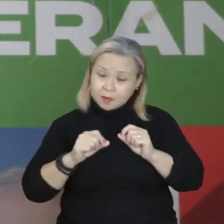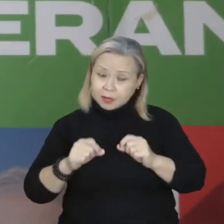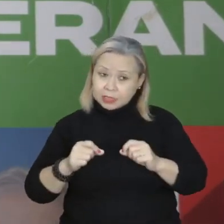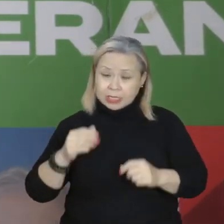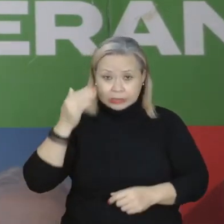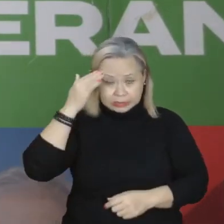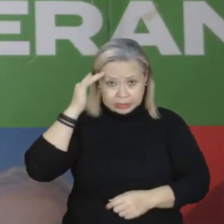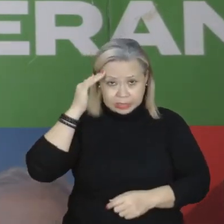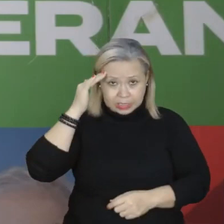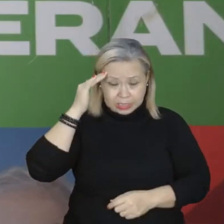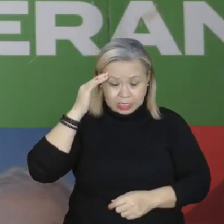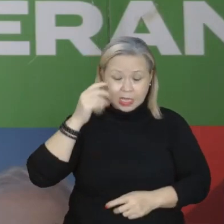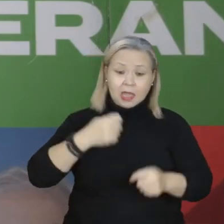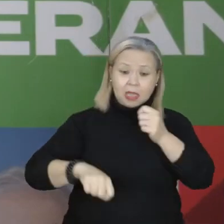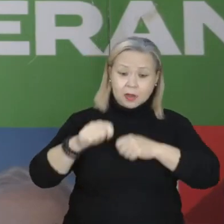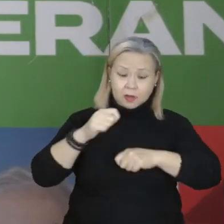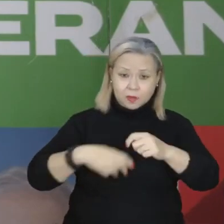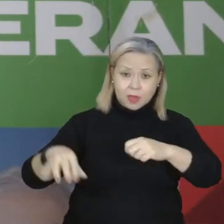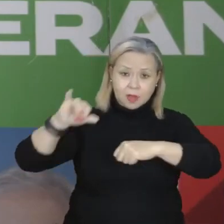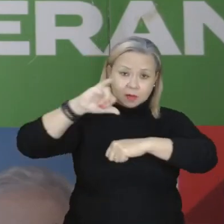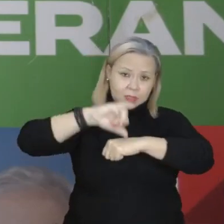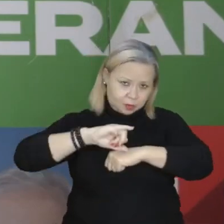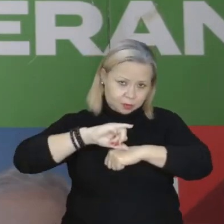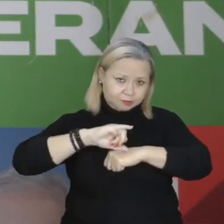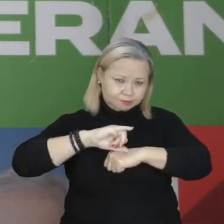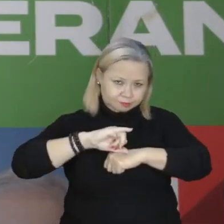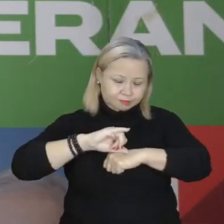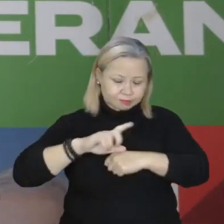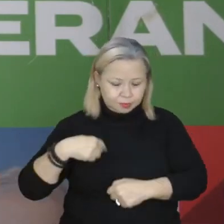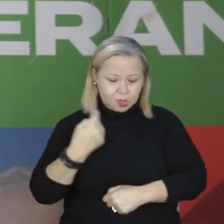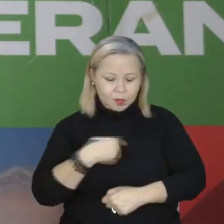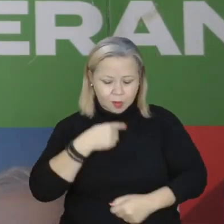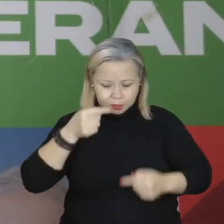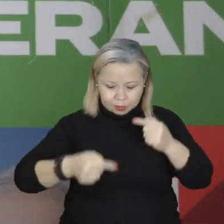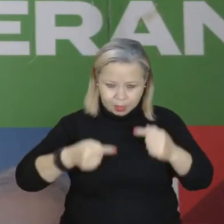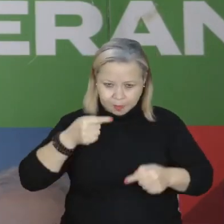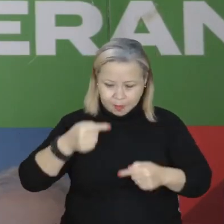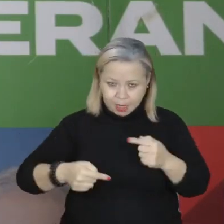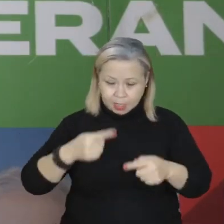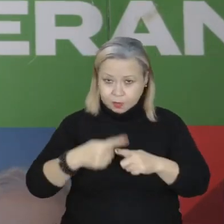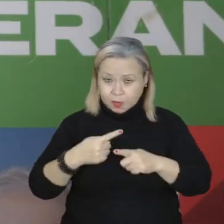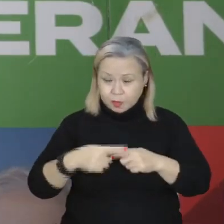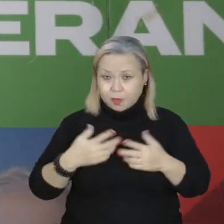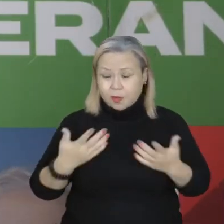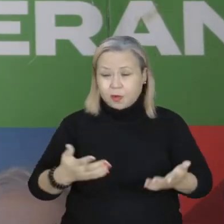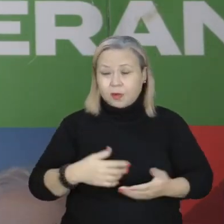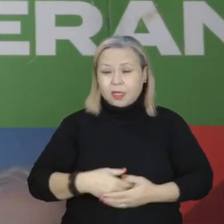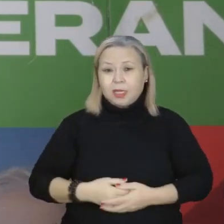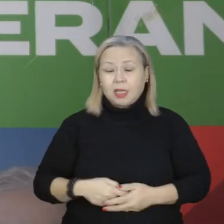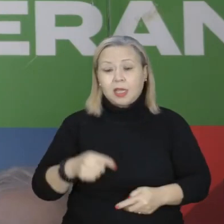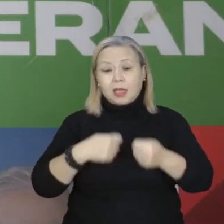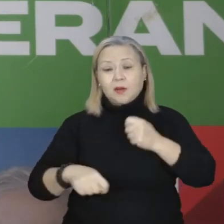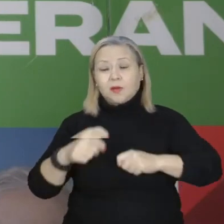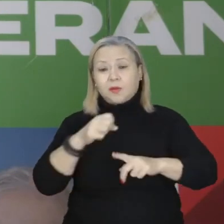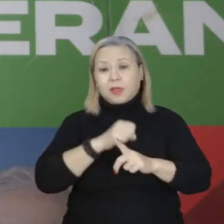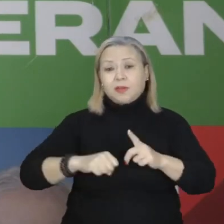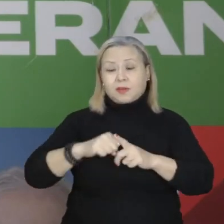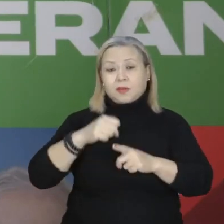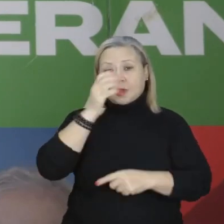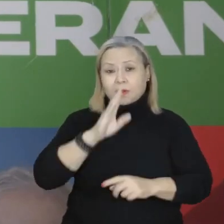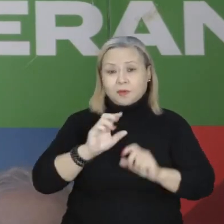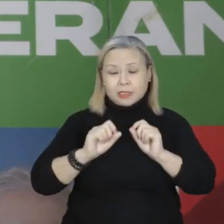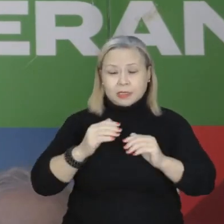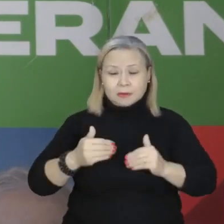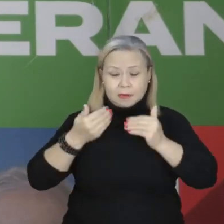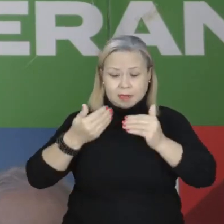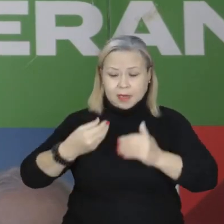a economia é o centro, sabe, do nosso debate, porque é da economia que a sociedade brasileira